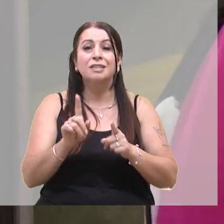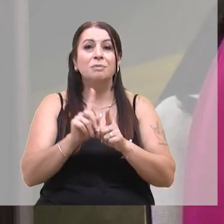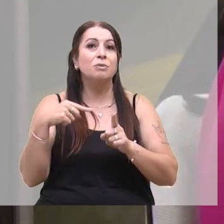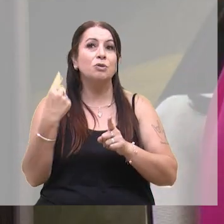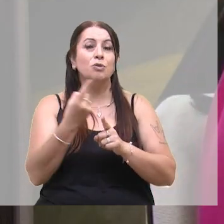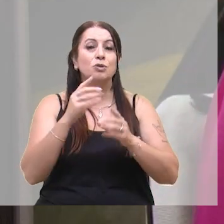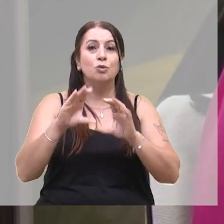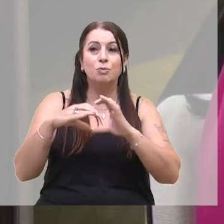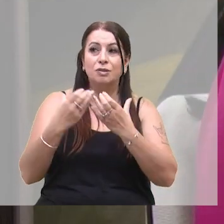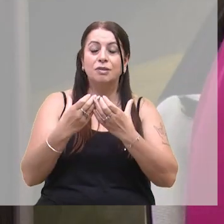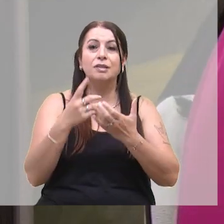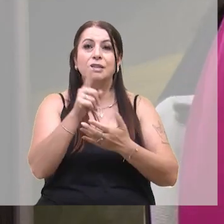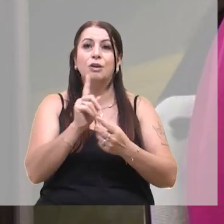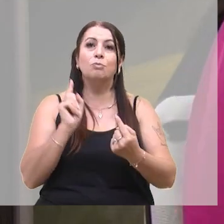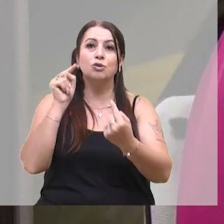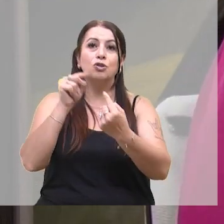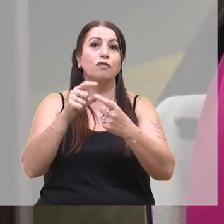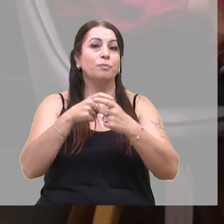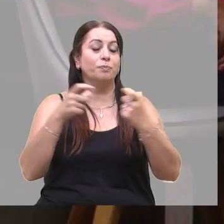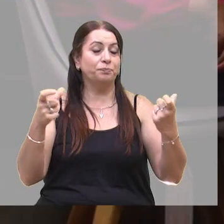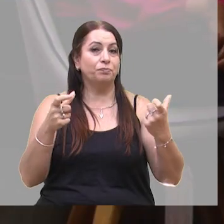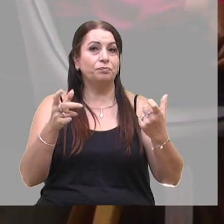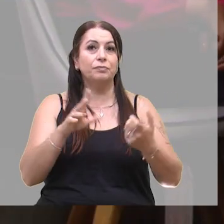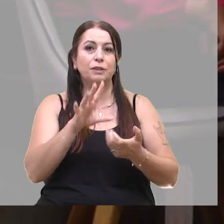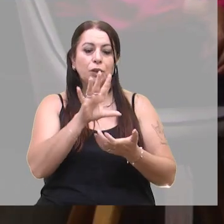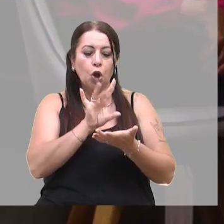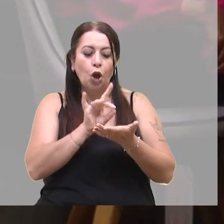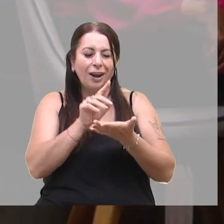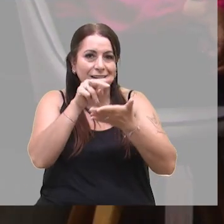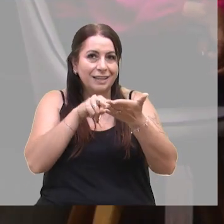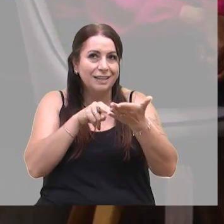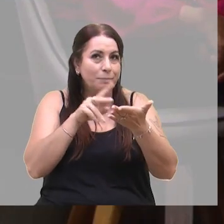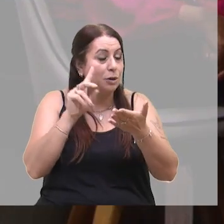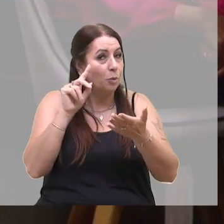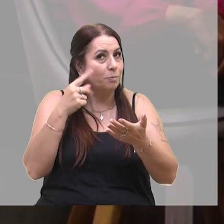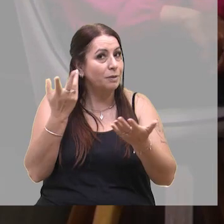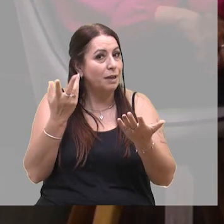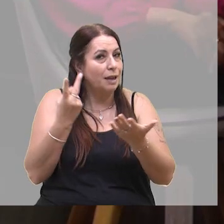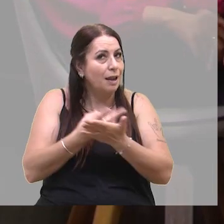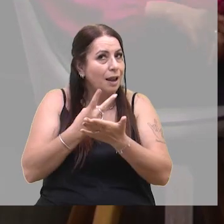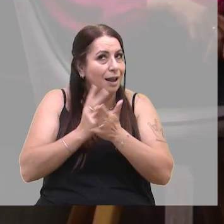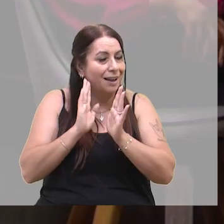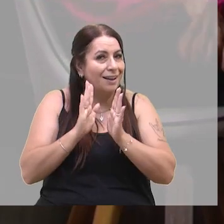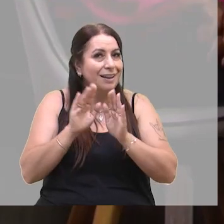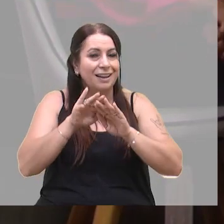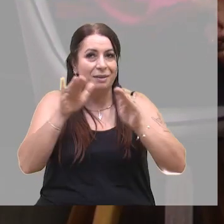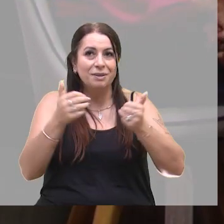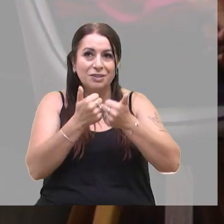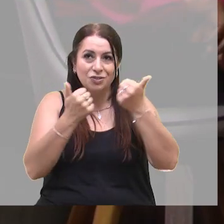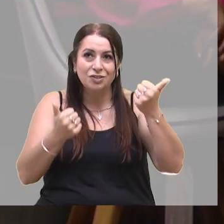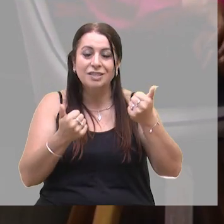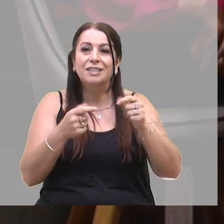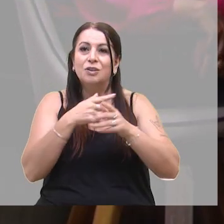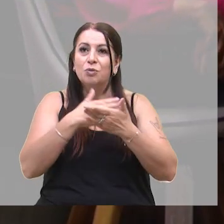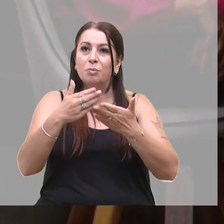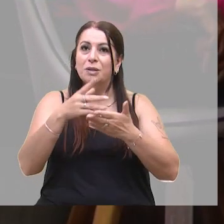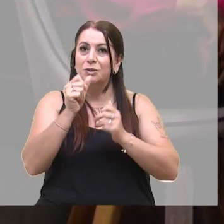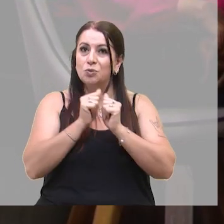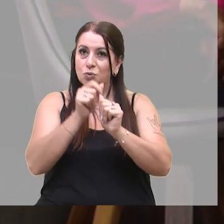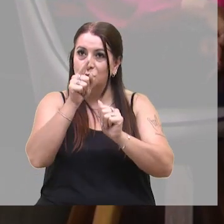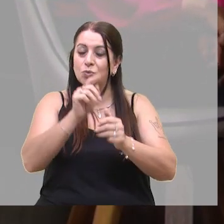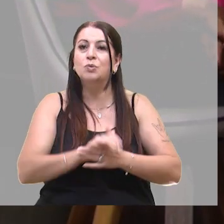nossa comunidade, que é o objetivo maior. Eu deixei uma colinha aqui para não ter perigo de errar. A mesma diretora que toma posse com a